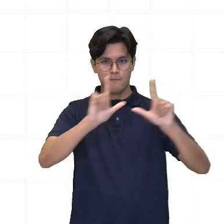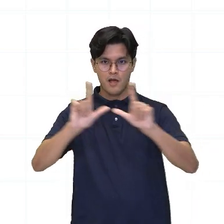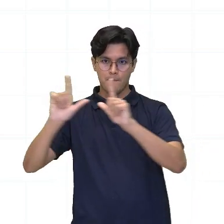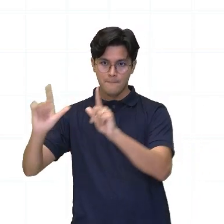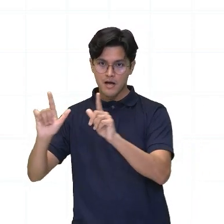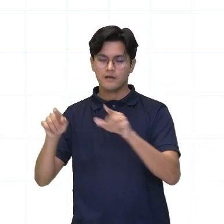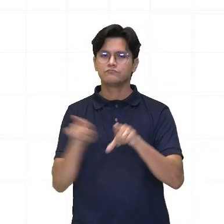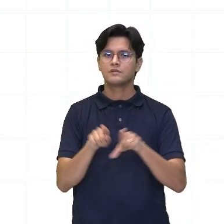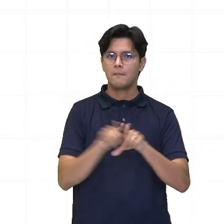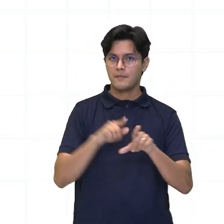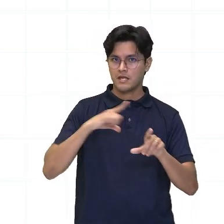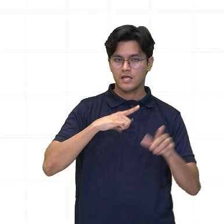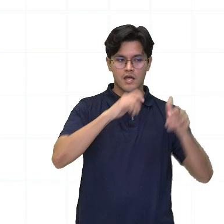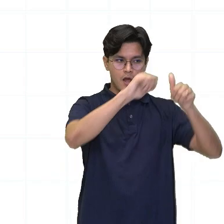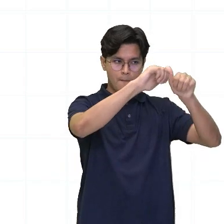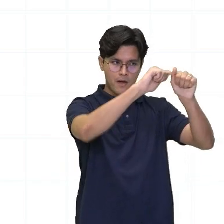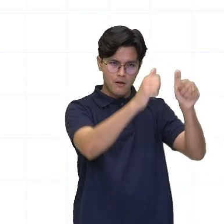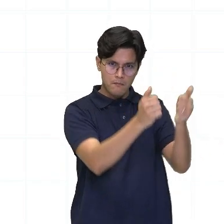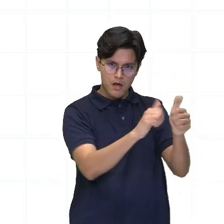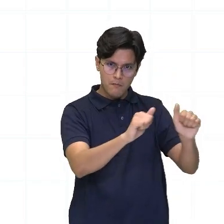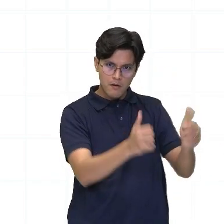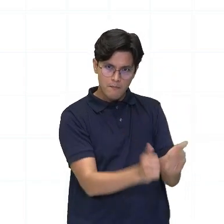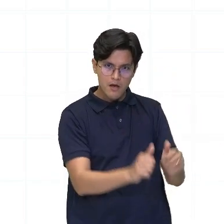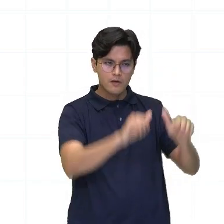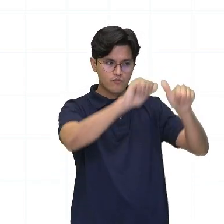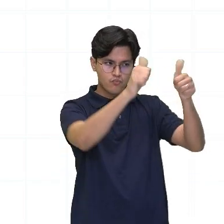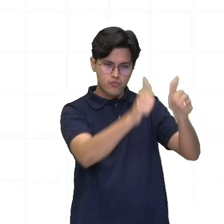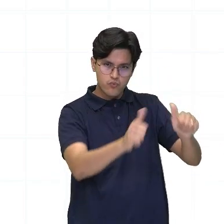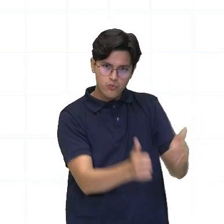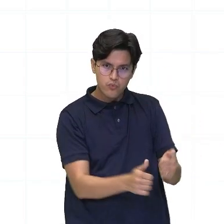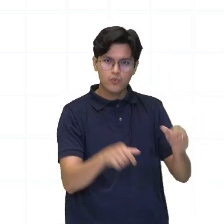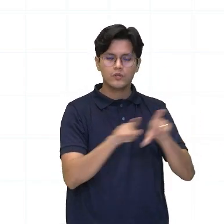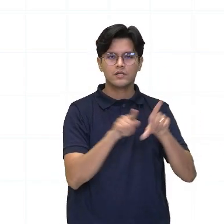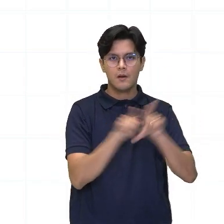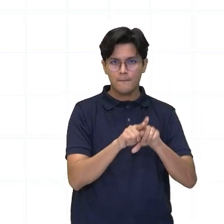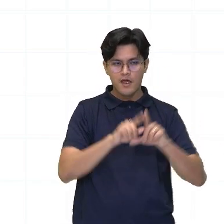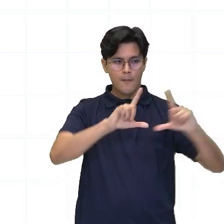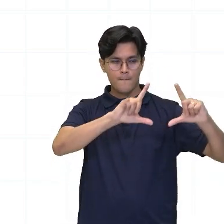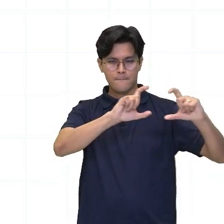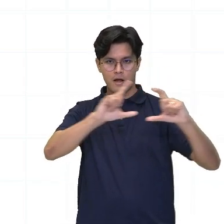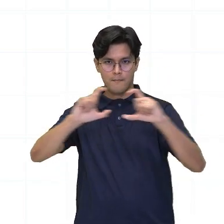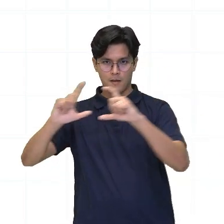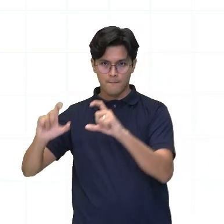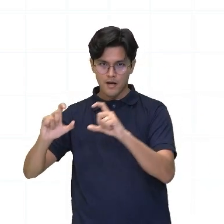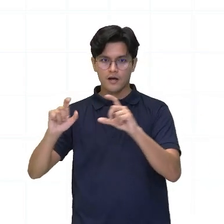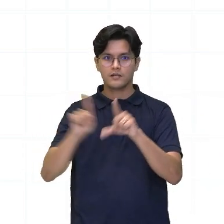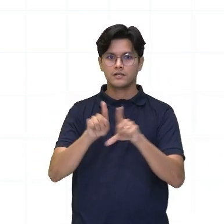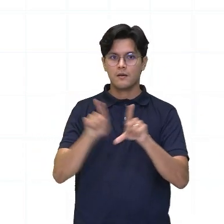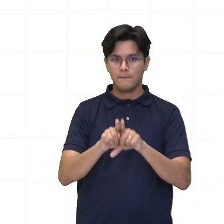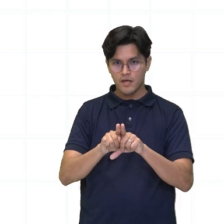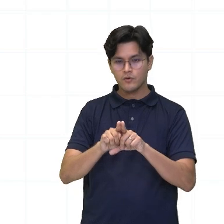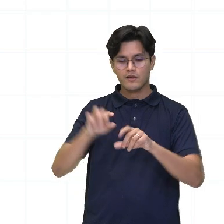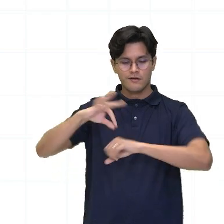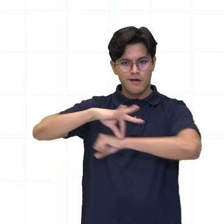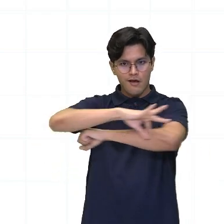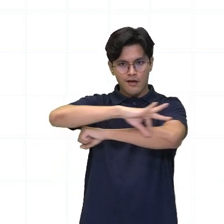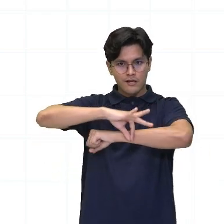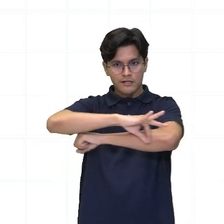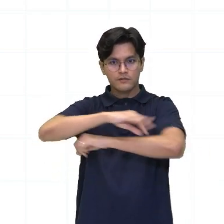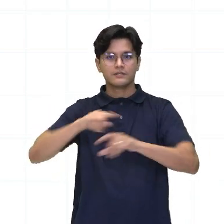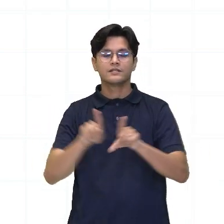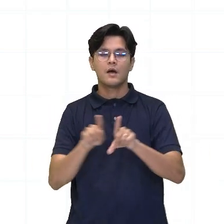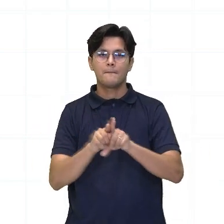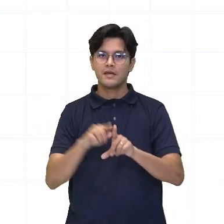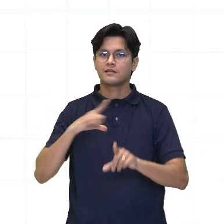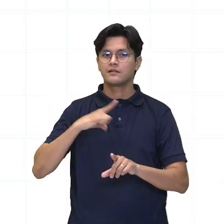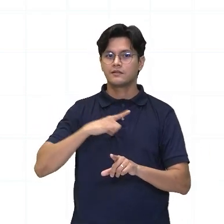escultura, a fotografia e a arquitetura. E tem as artes cênicas, que são dança, teatro, circo e ópera.